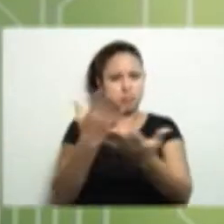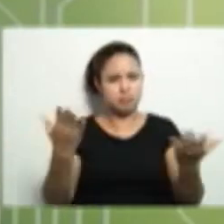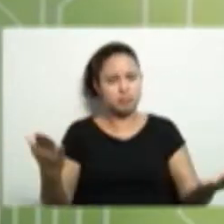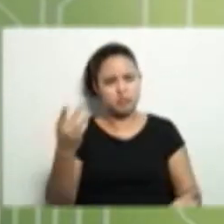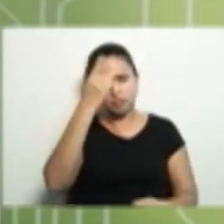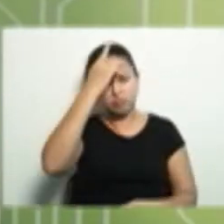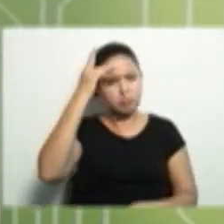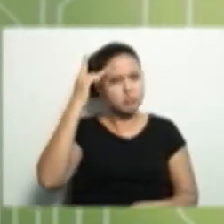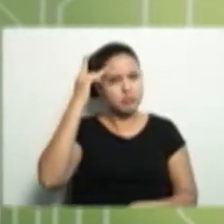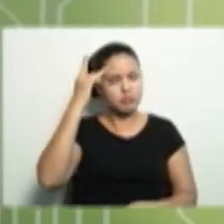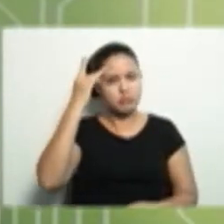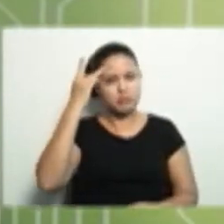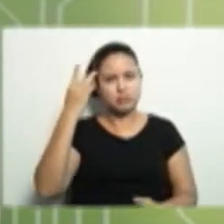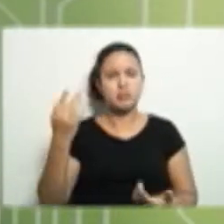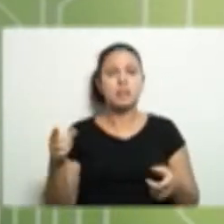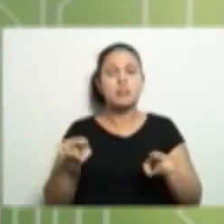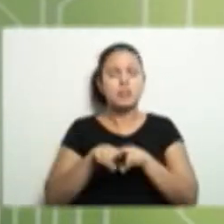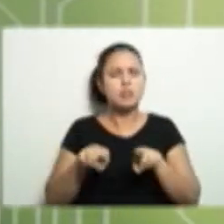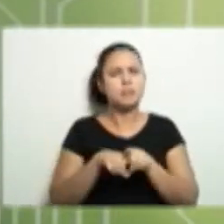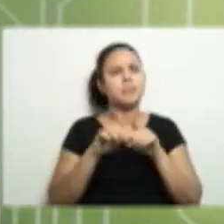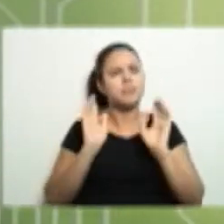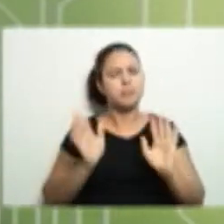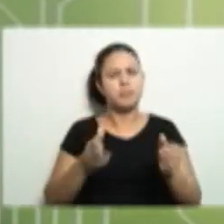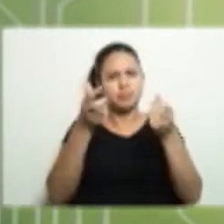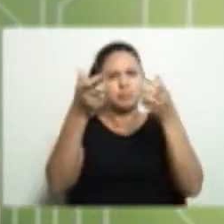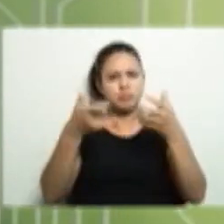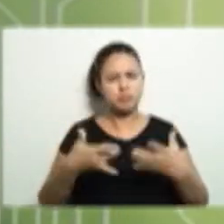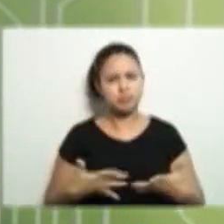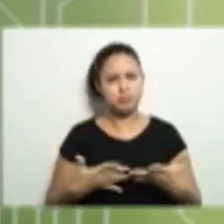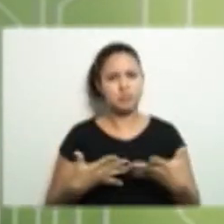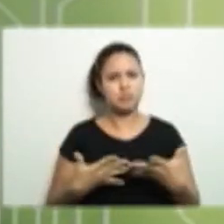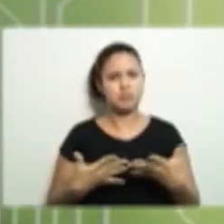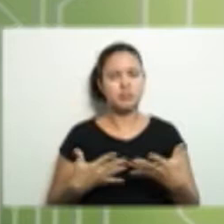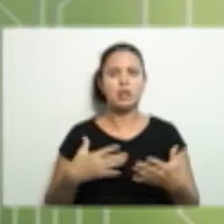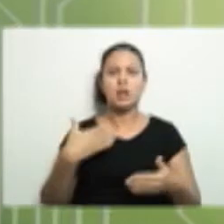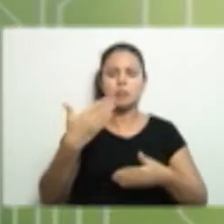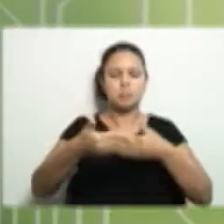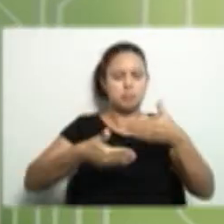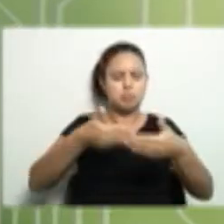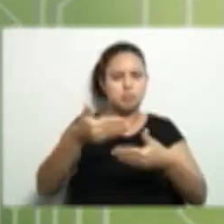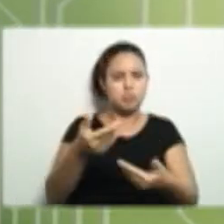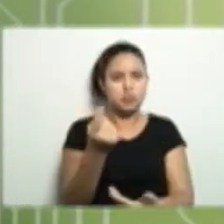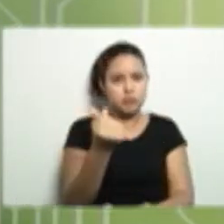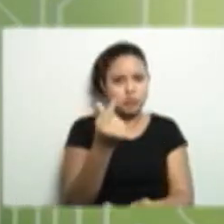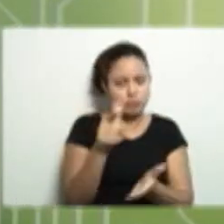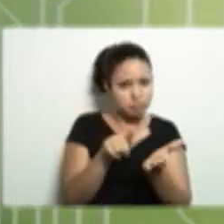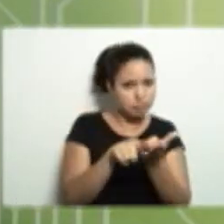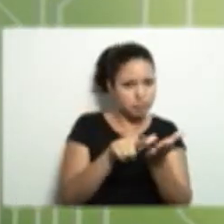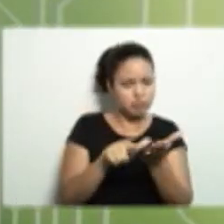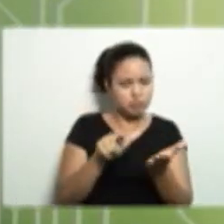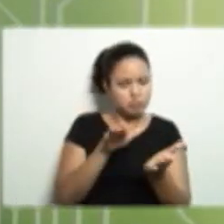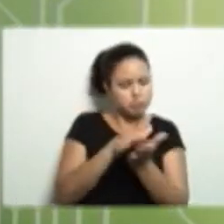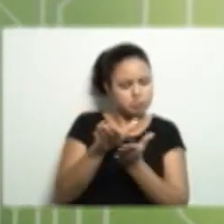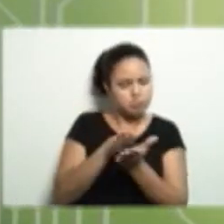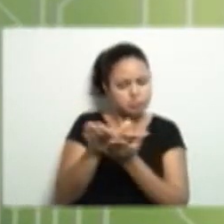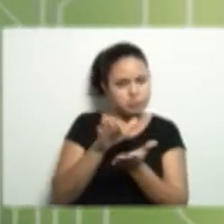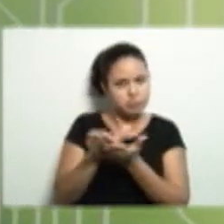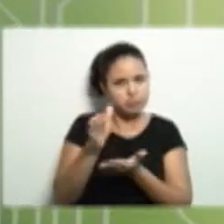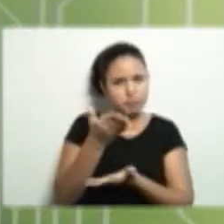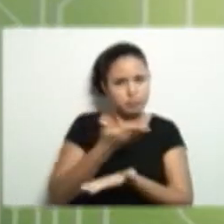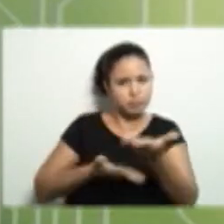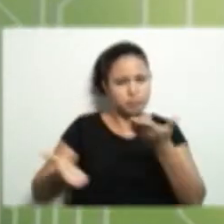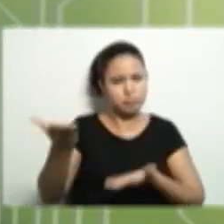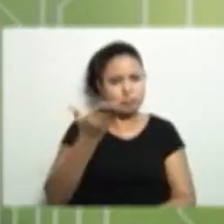mundo? Na nossa primeira aula nós vimos que o processo de imprimir mais dinheiro e distribuir para todos simplesmente gera